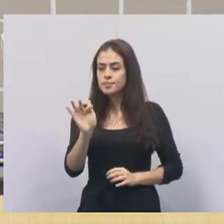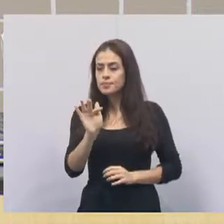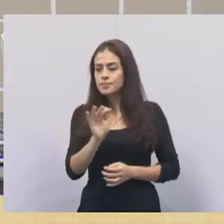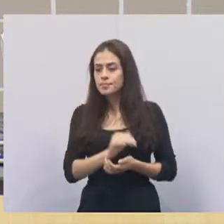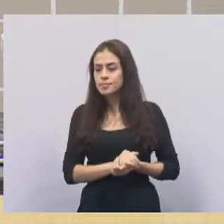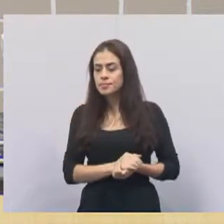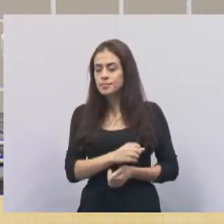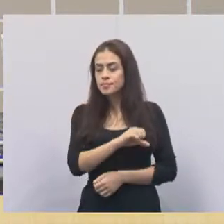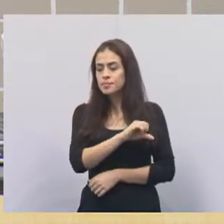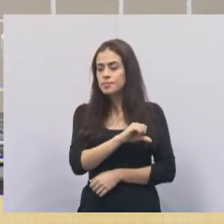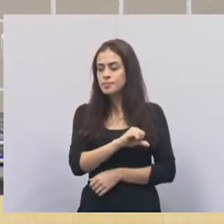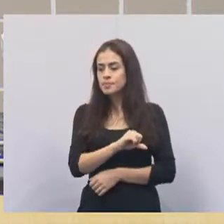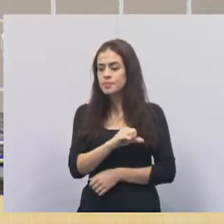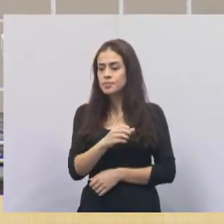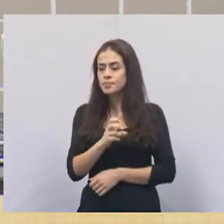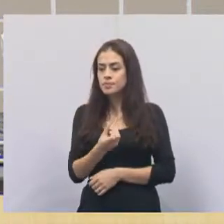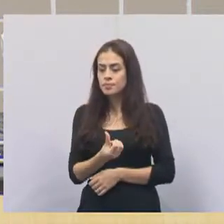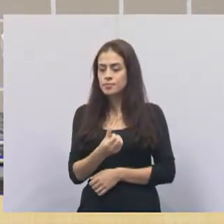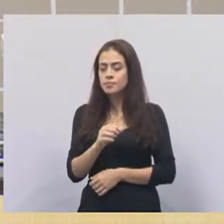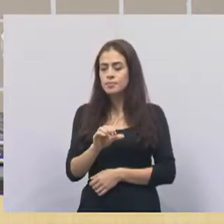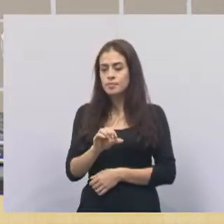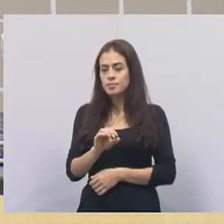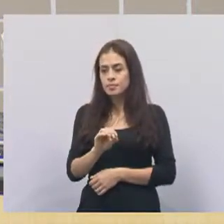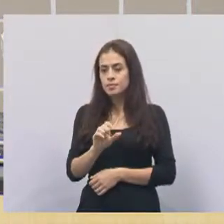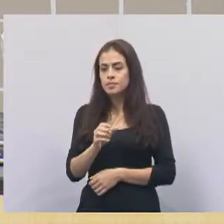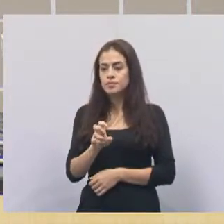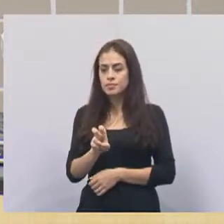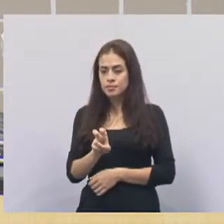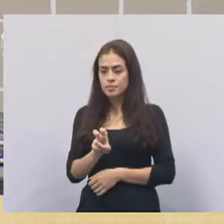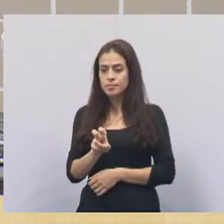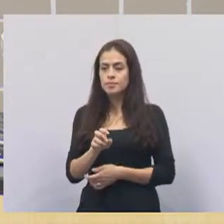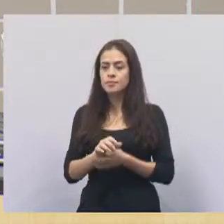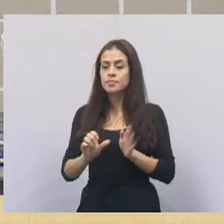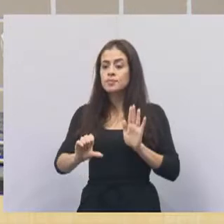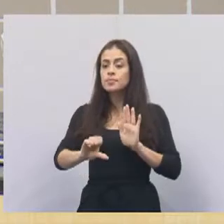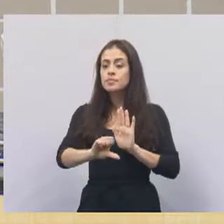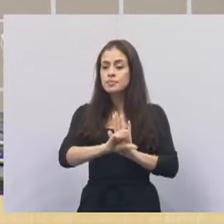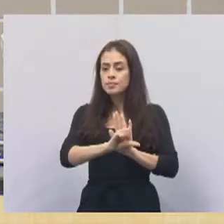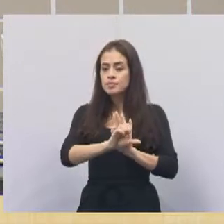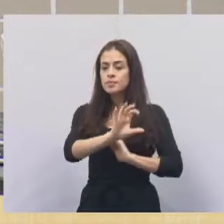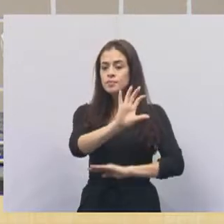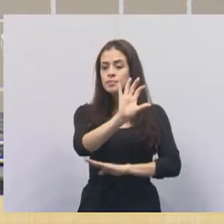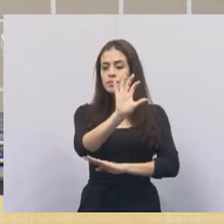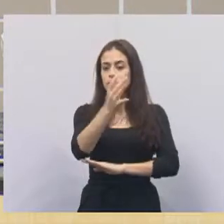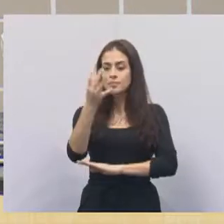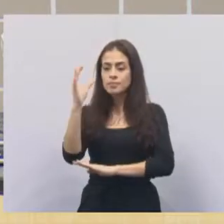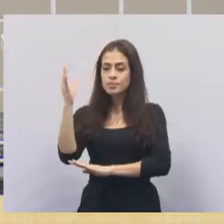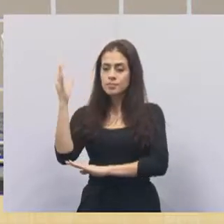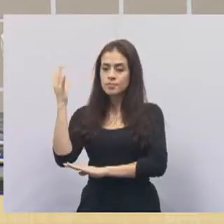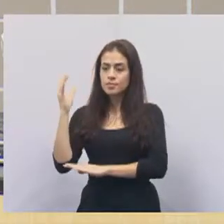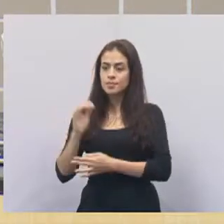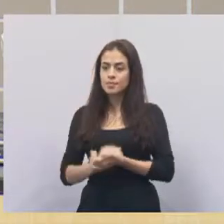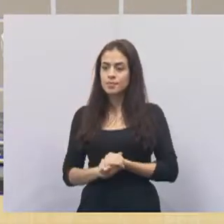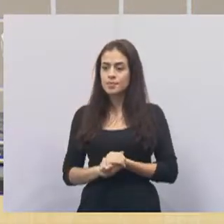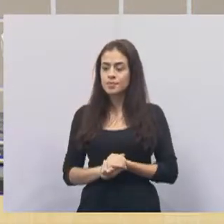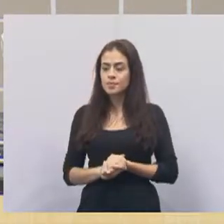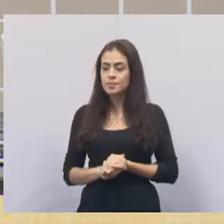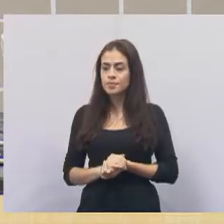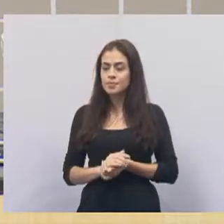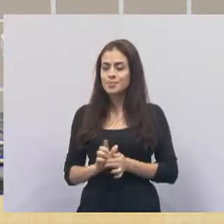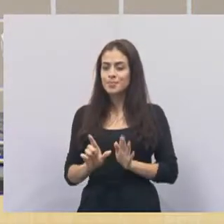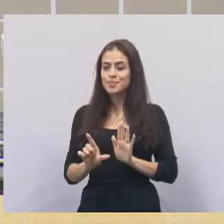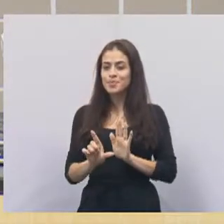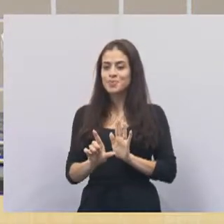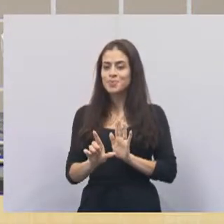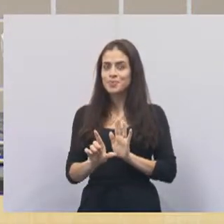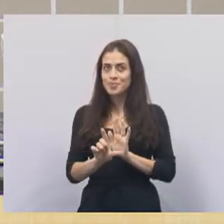de 12 de Fevereiro de 1998 lei de crimes ambientais e da lei municipal